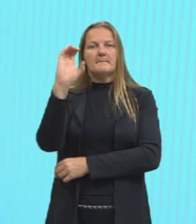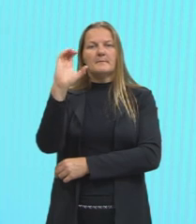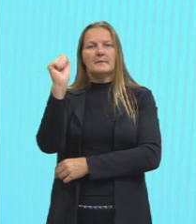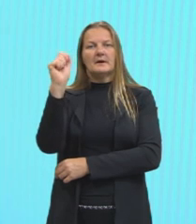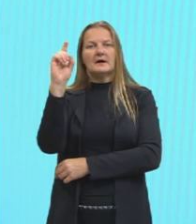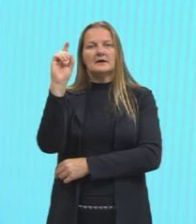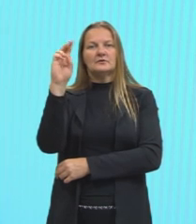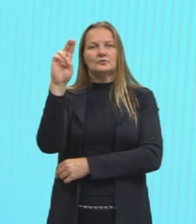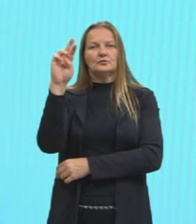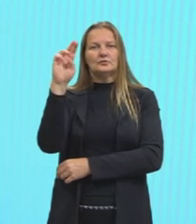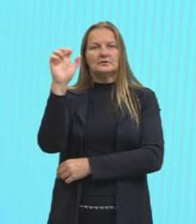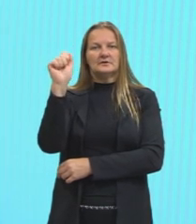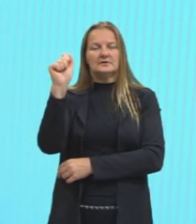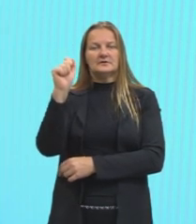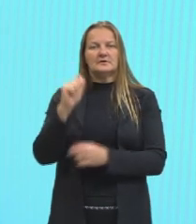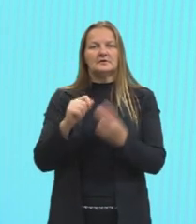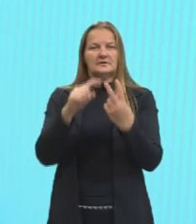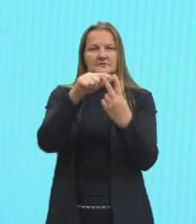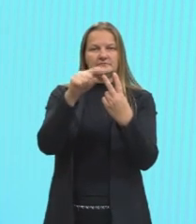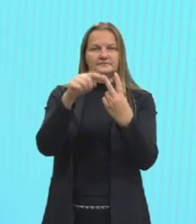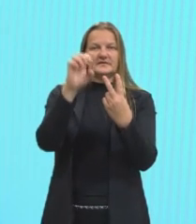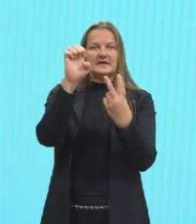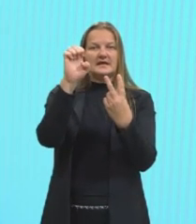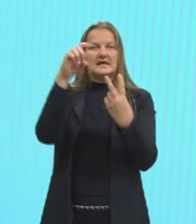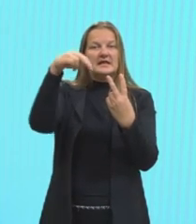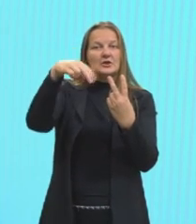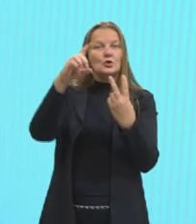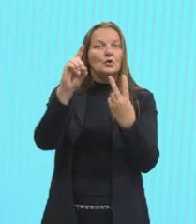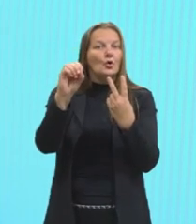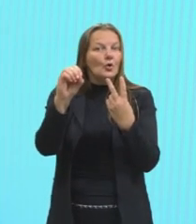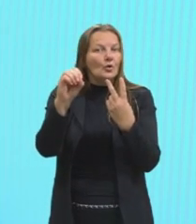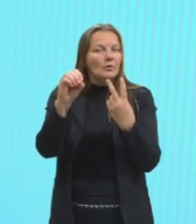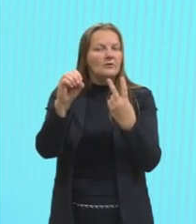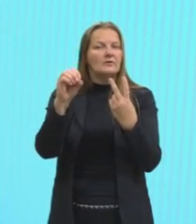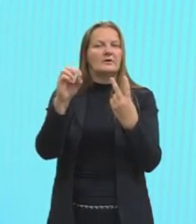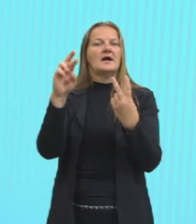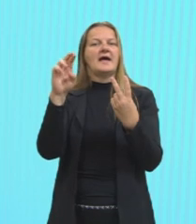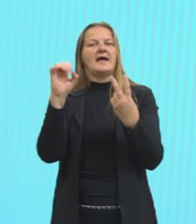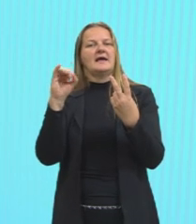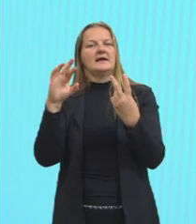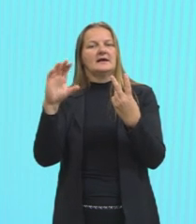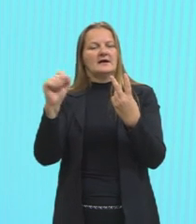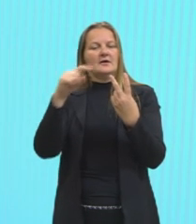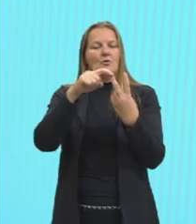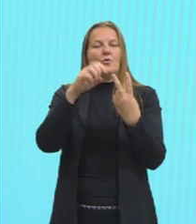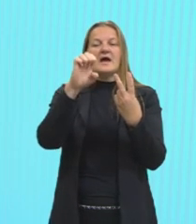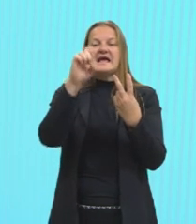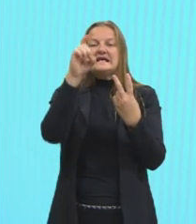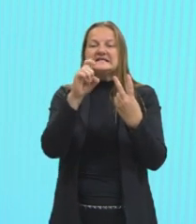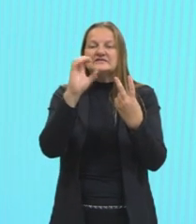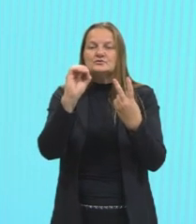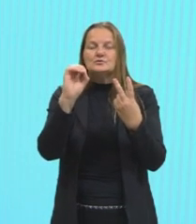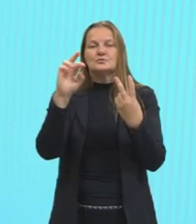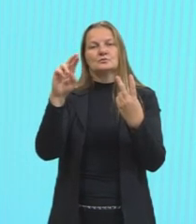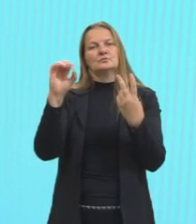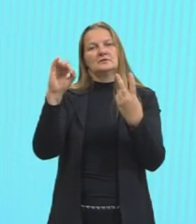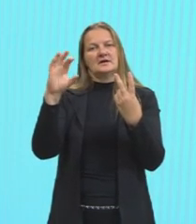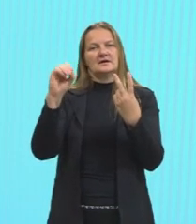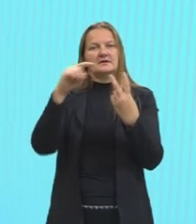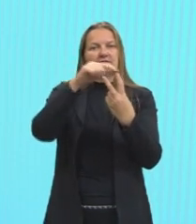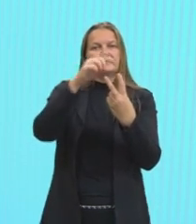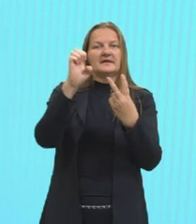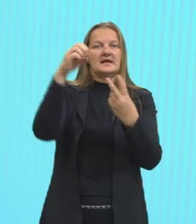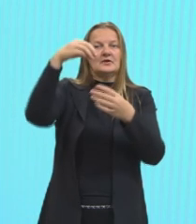questão da Foz endorreica exorreica tá a gurizada não te preocupa essas palavras aí não não sou muito difícil é